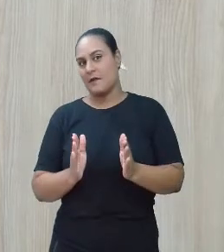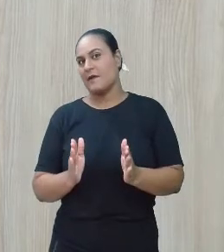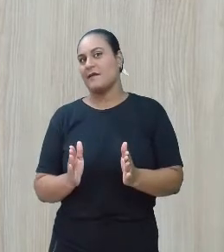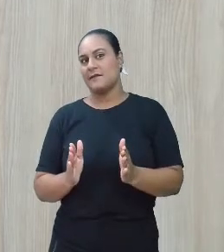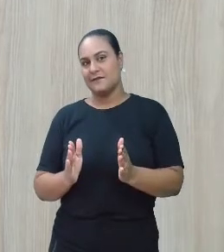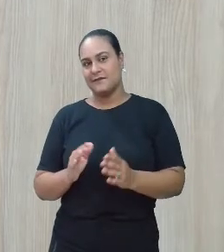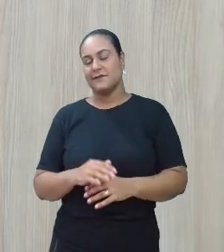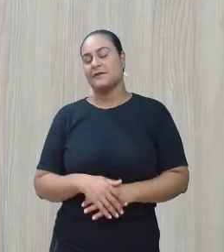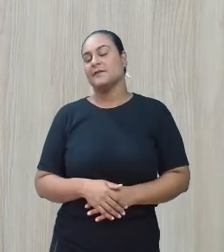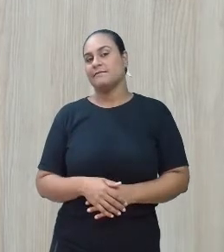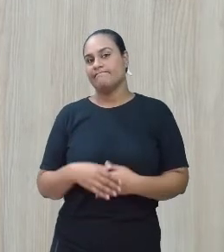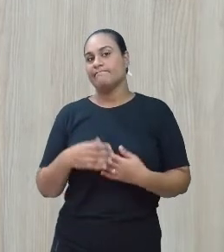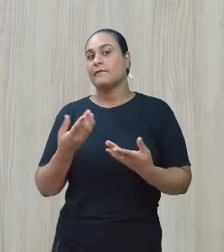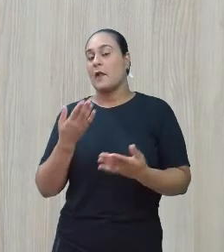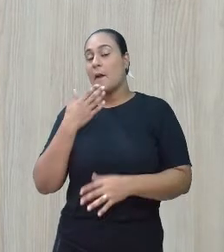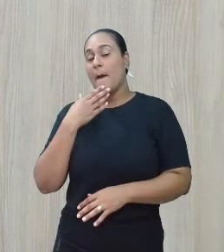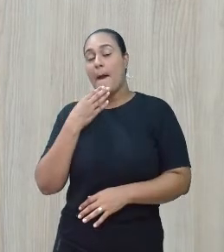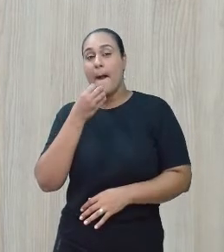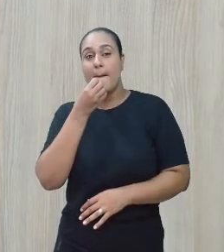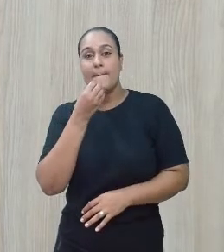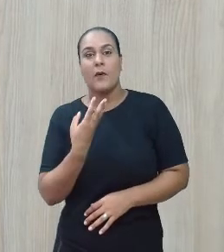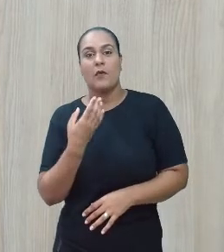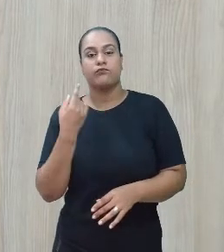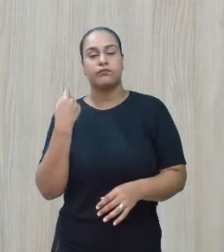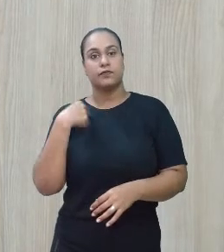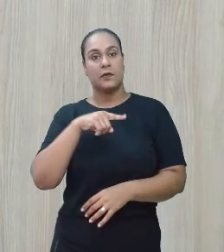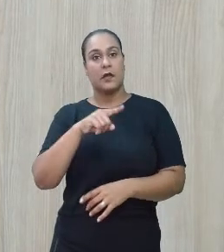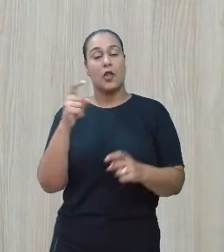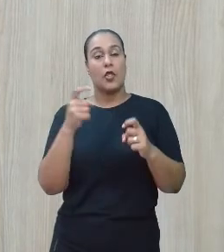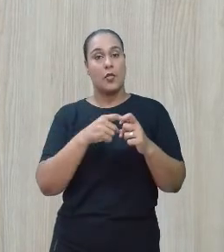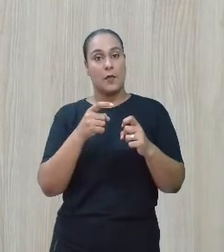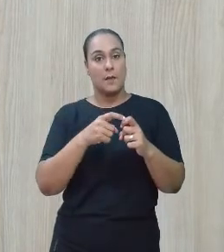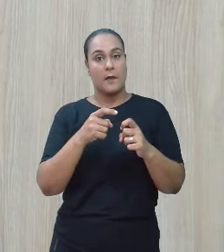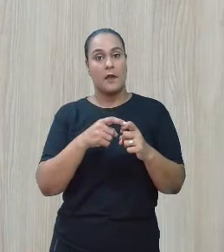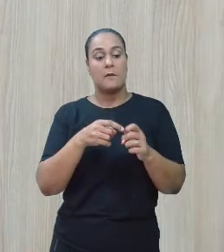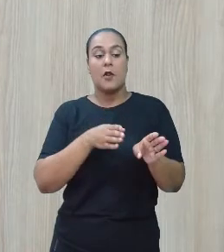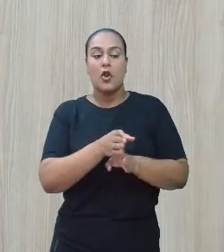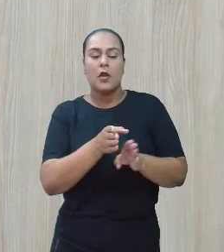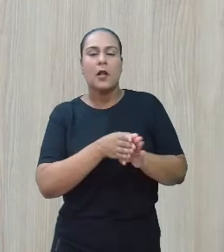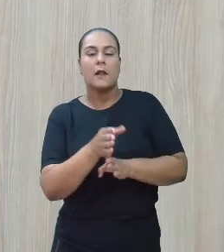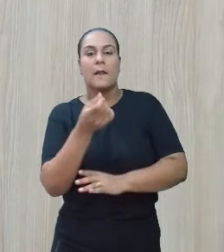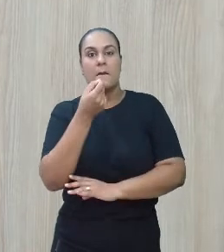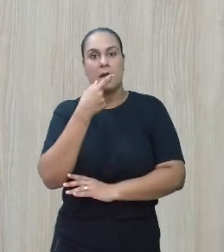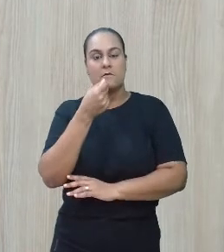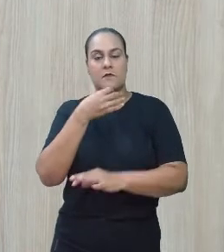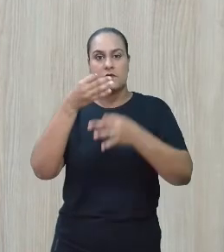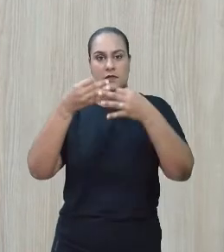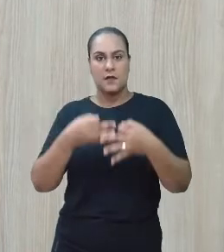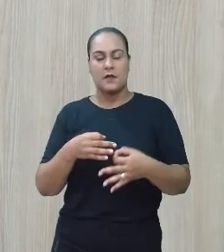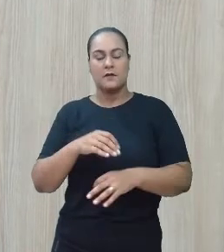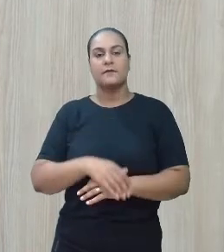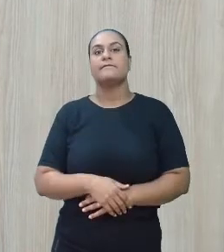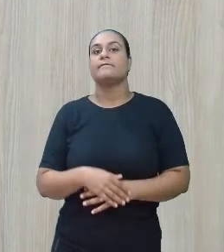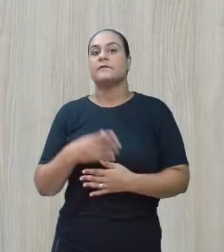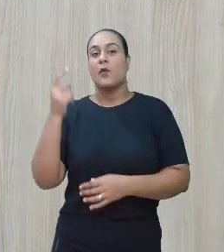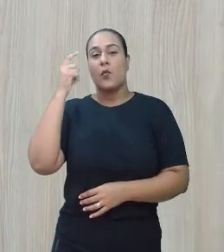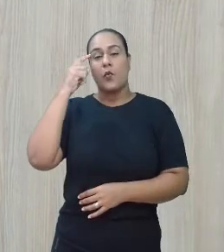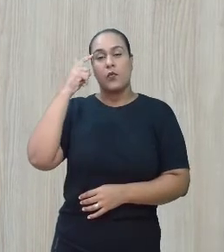o médico, porque realmente ele tem que ser acompanhado para tomar uma medicação. E a enxaqueca, como Maria